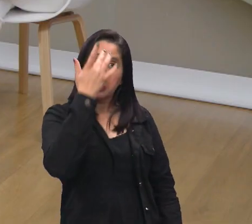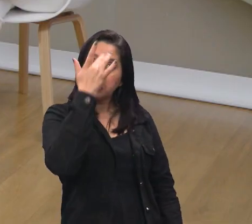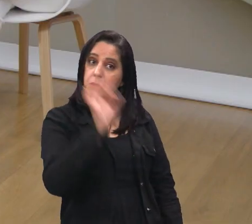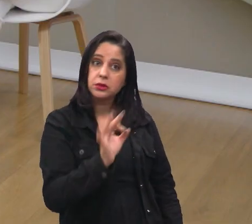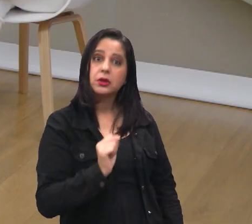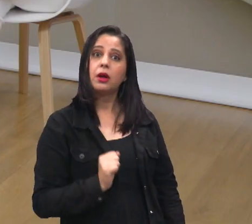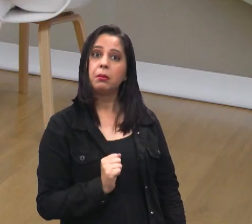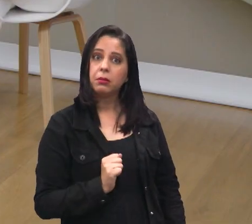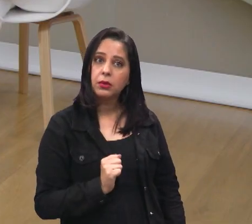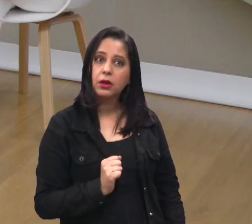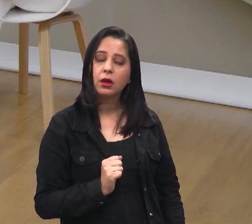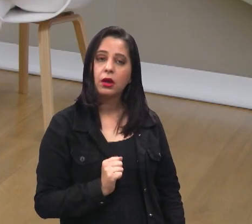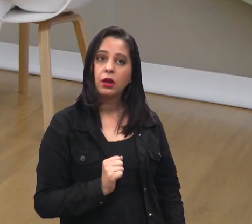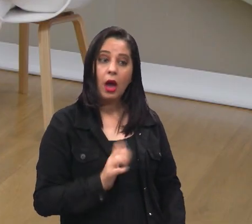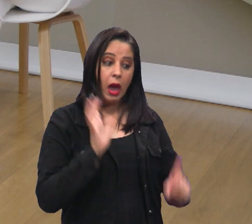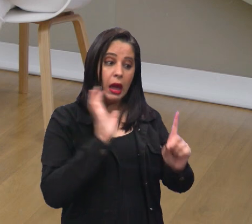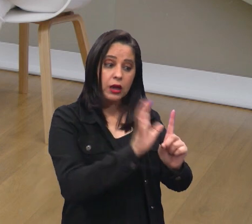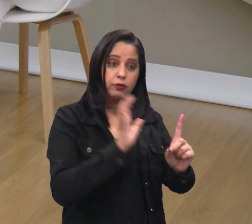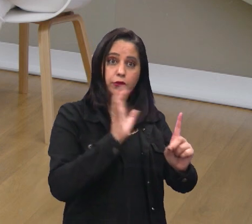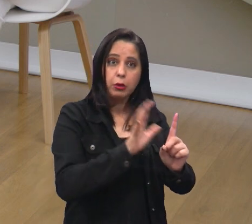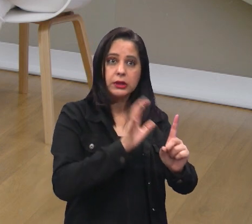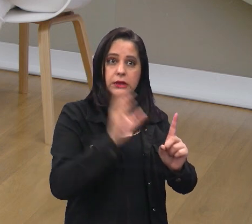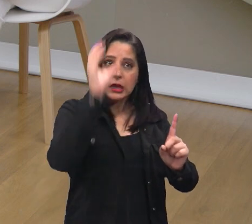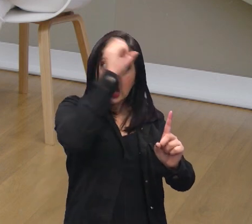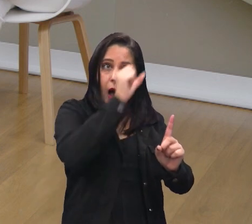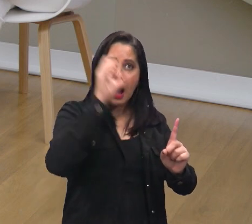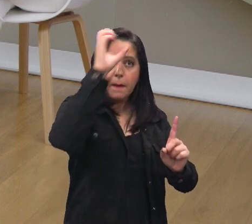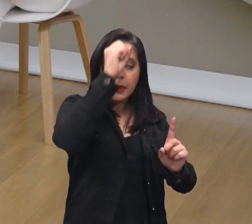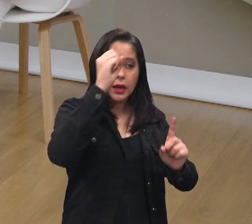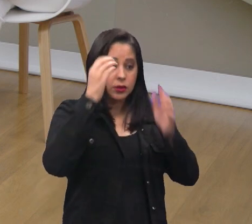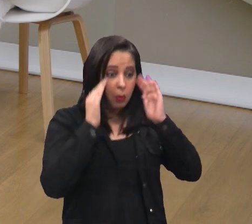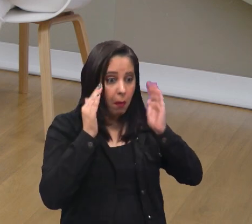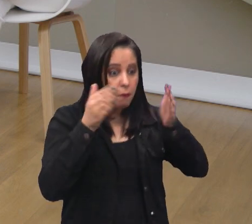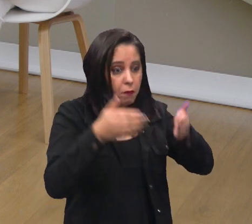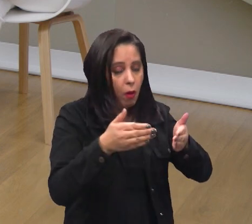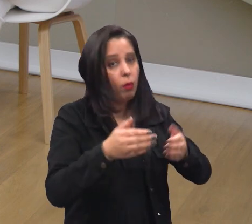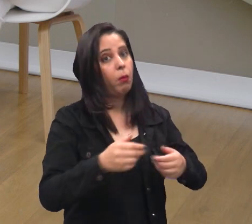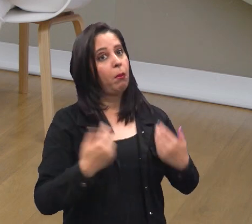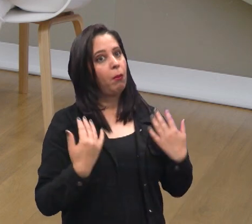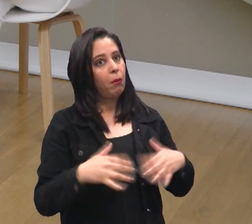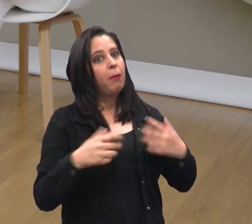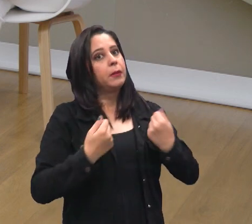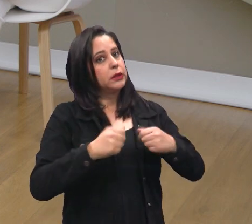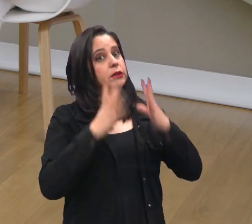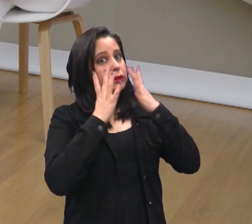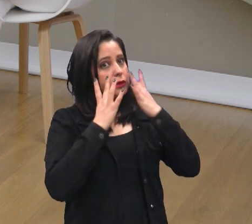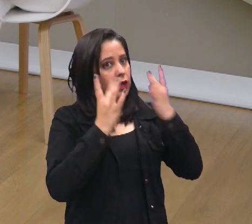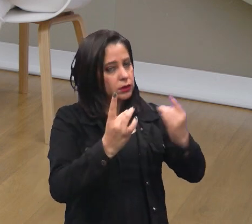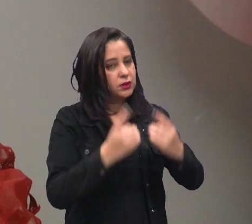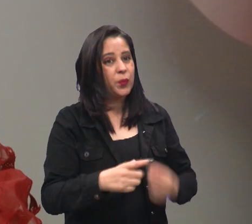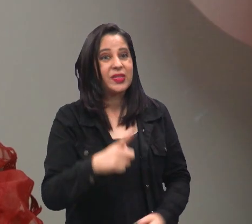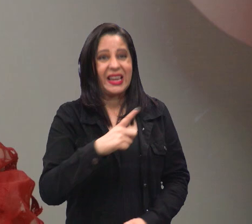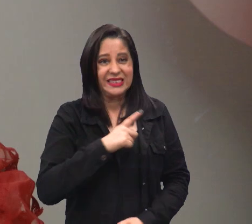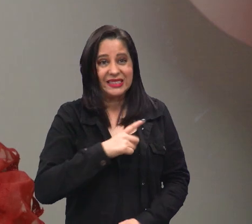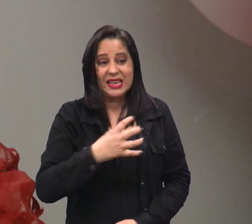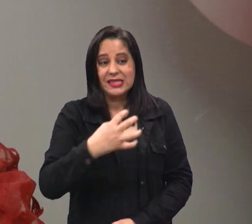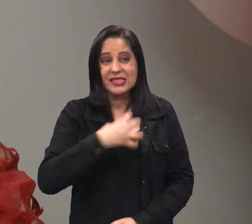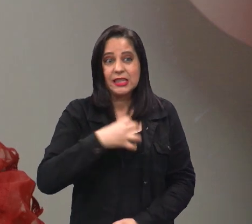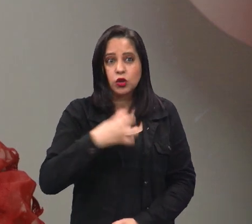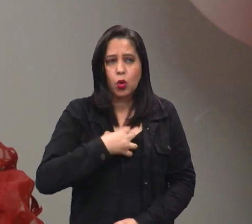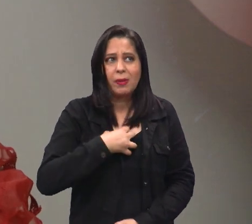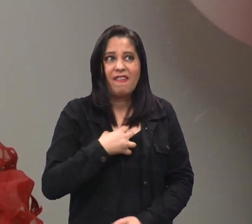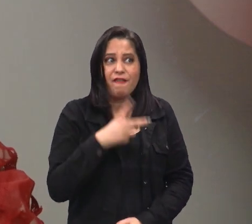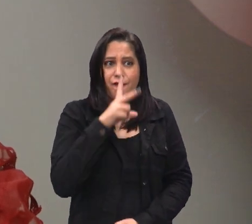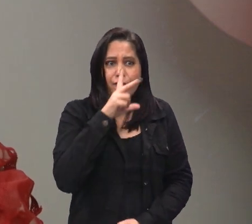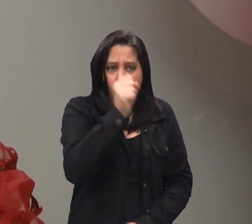com o aprendizado das crianças. Com o aprendizado e concentração. Poxa, tem que ficar atento, né? Sim. E tem algum sintoma que é muito grave, assim, a pessoa chega a desmaiar, por